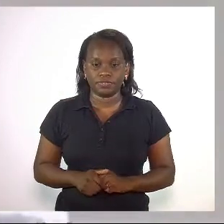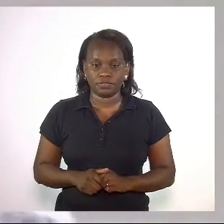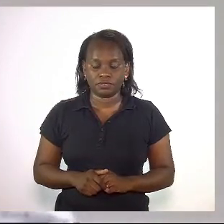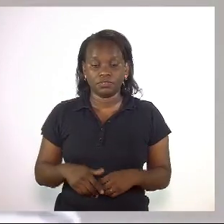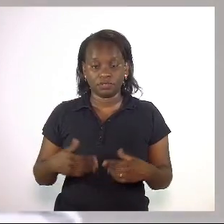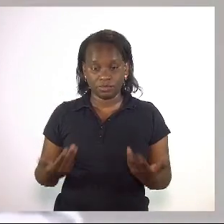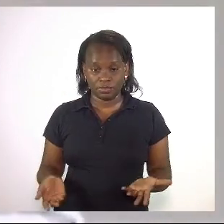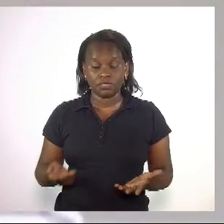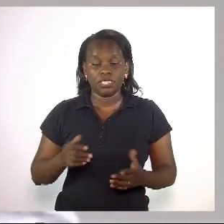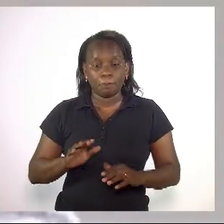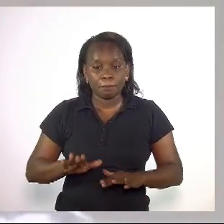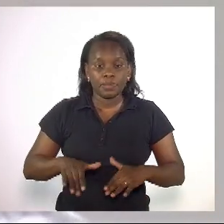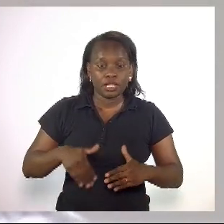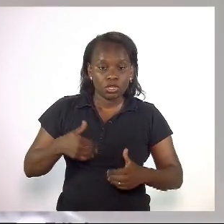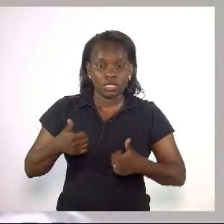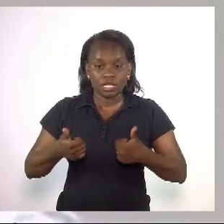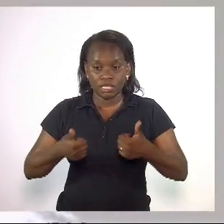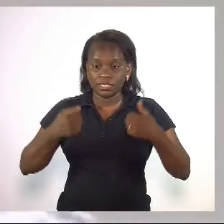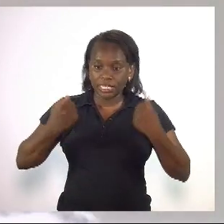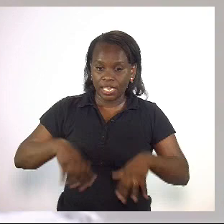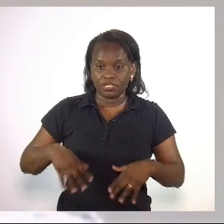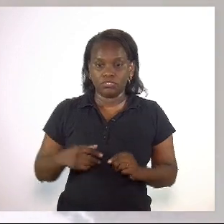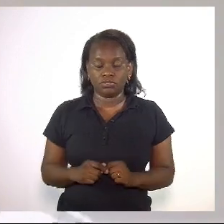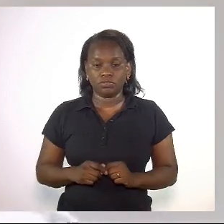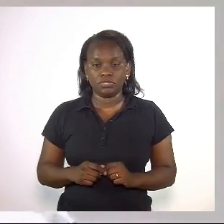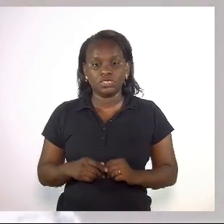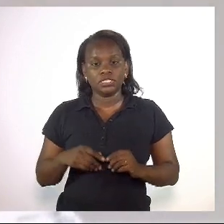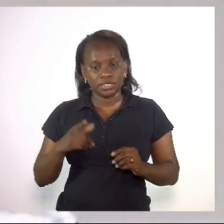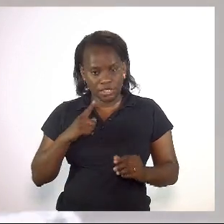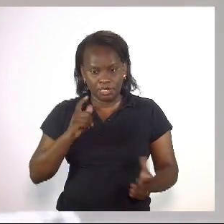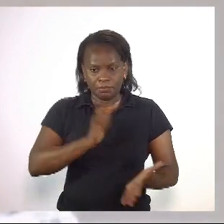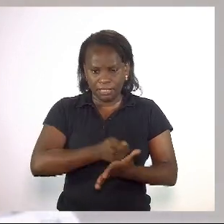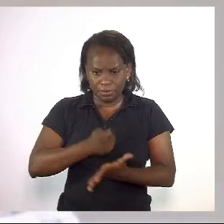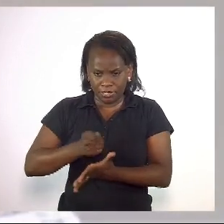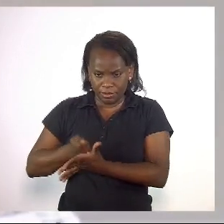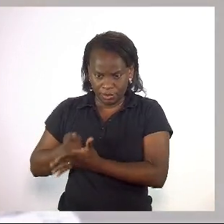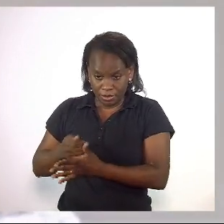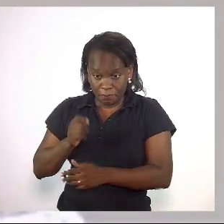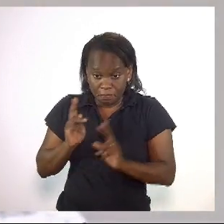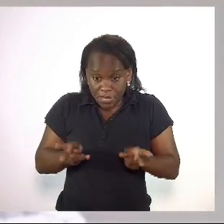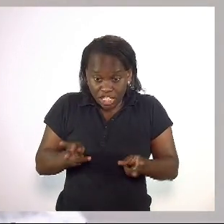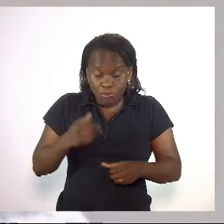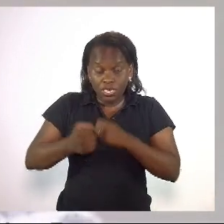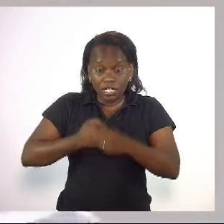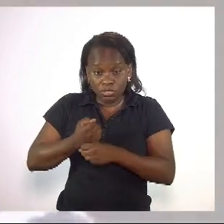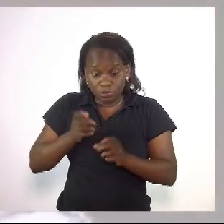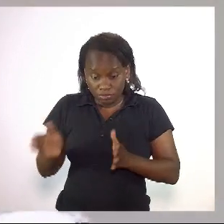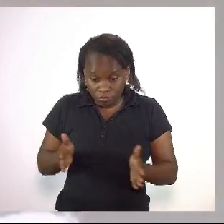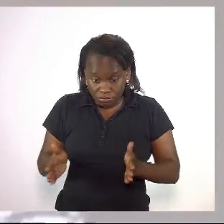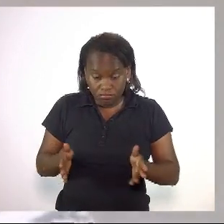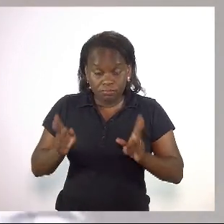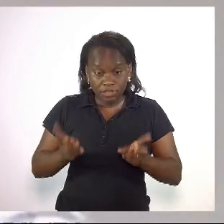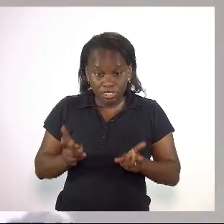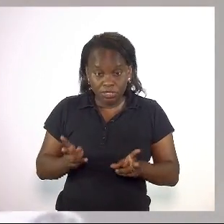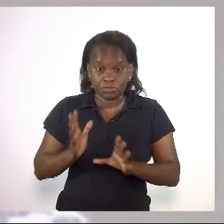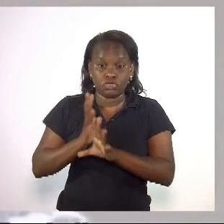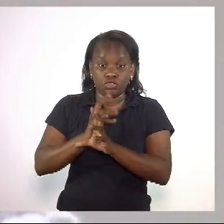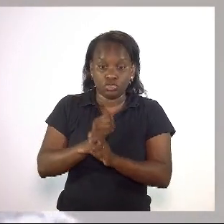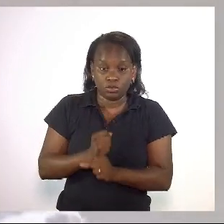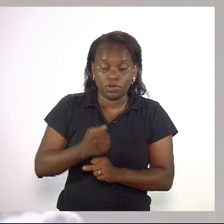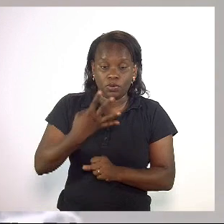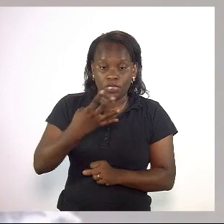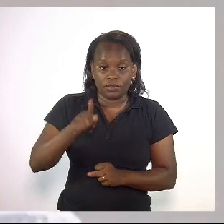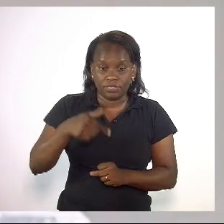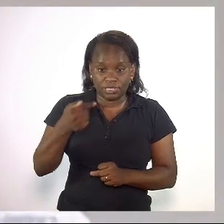nós estamos melhorando o nosso gasto. Isso quer dizer o seguinte, se está havendo liquidação no próprio ano, essa soma de 4,7